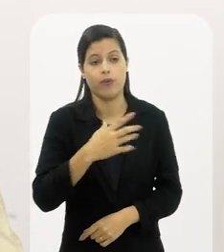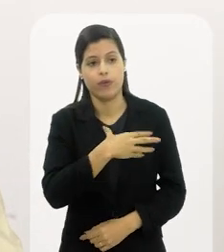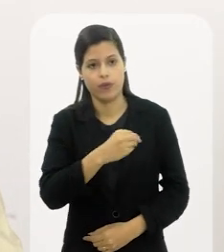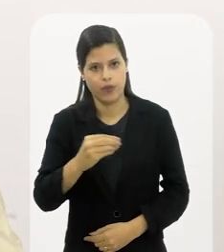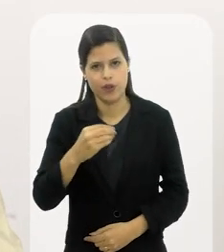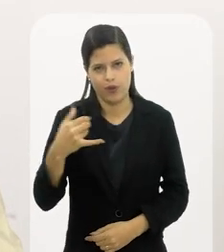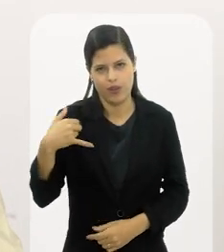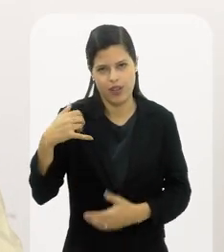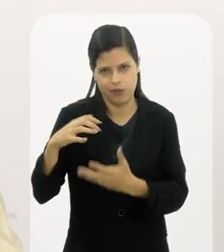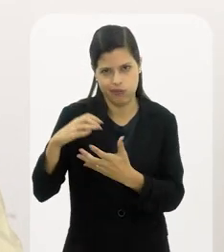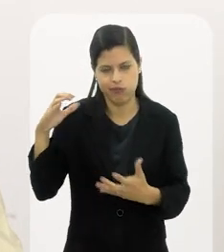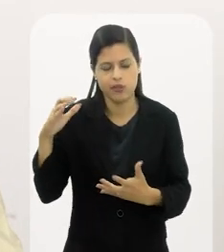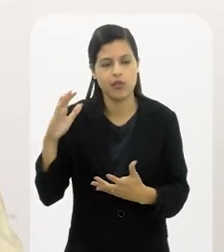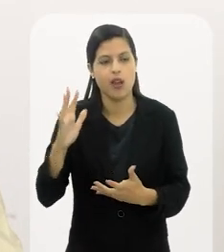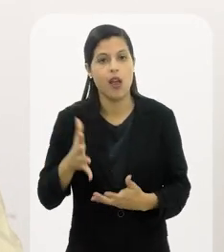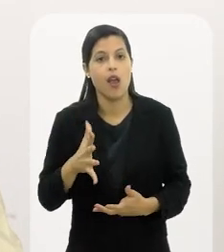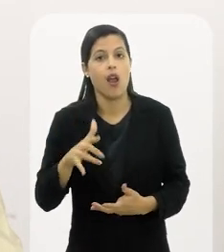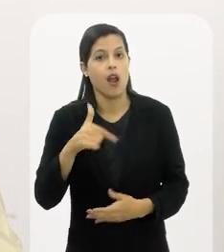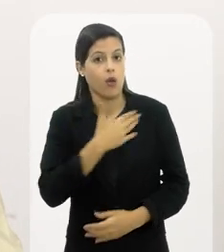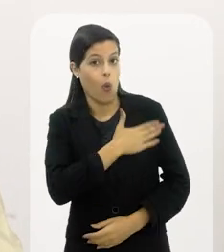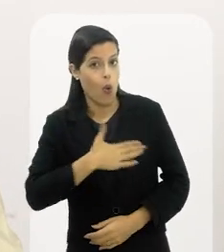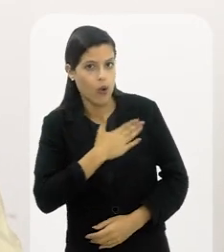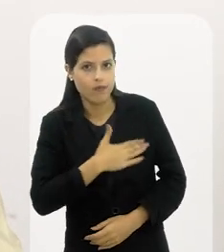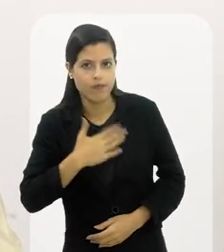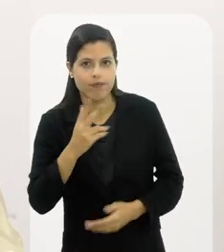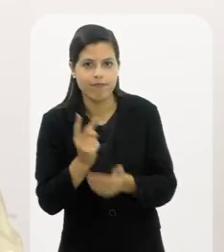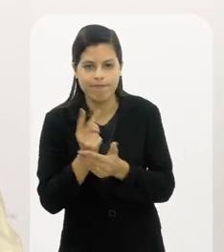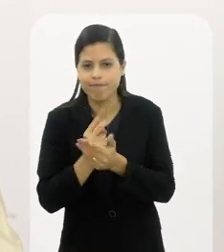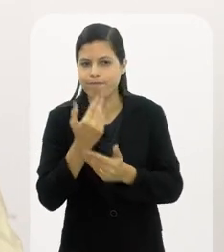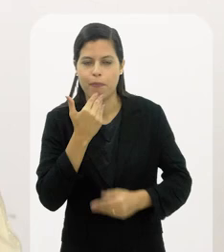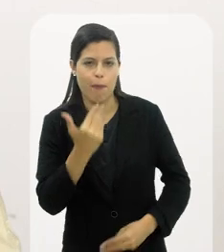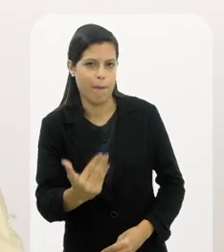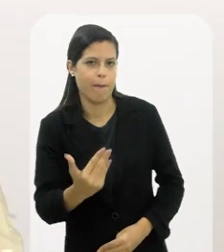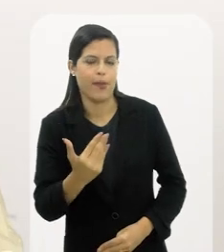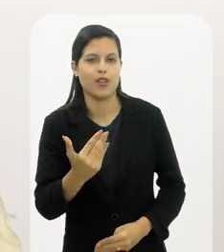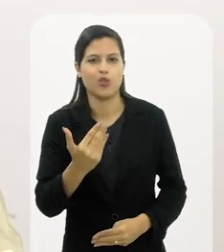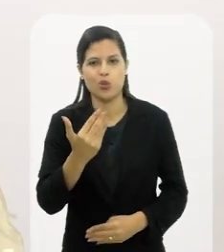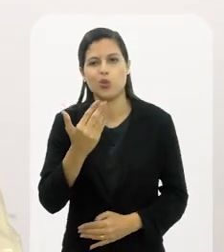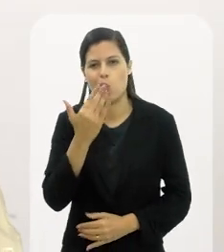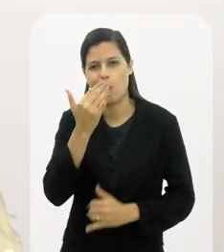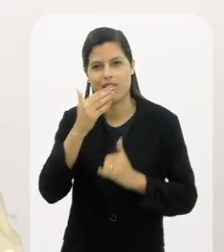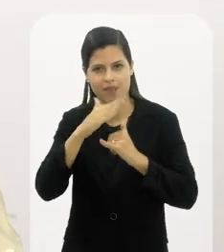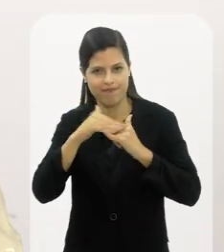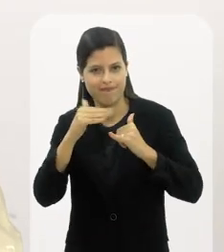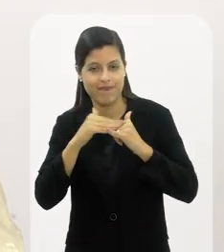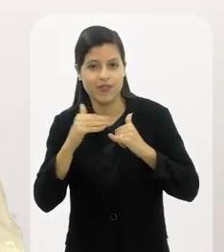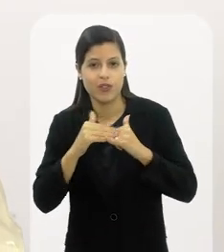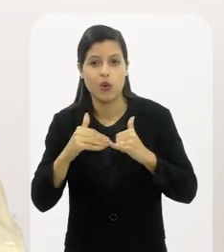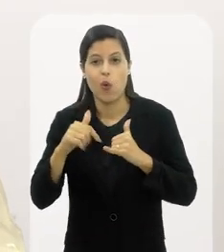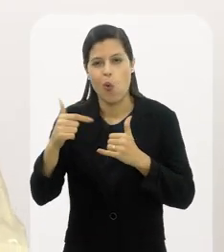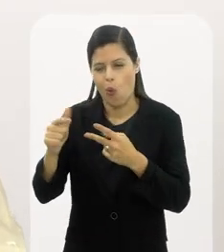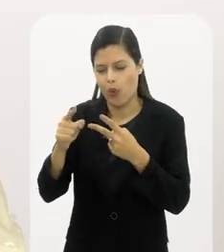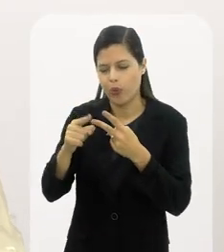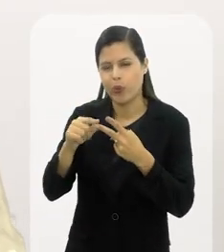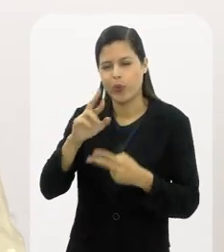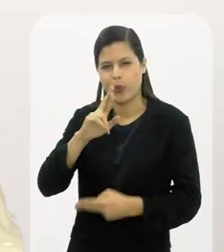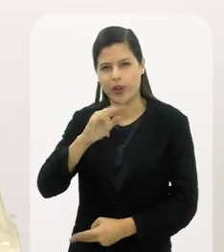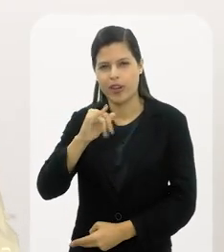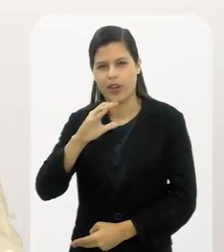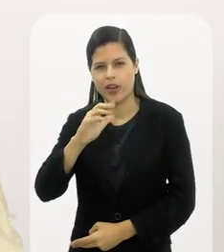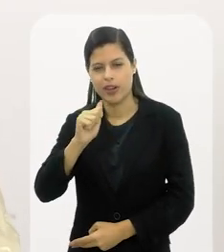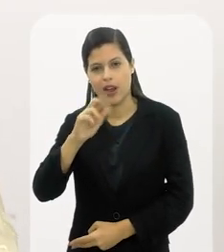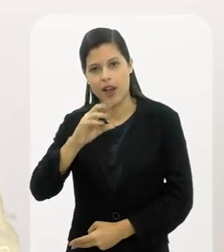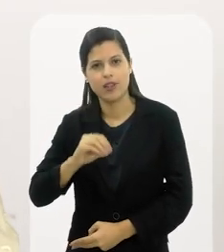hoje, gosta muito. Quando ele vai lá, ele pede sempre as comidas só vegetarianas. Entendeu? O Ricardo já é